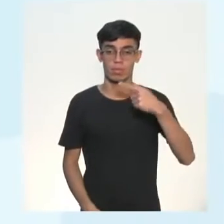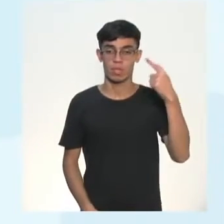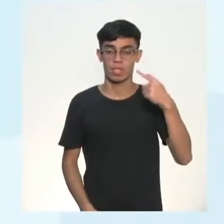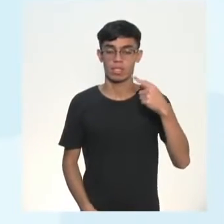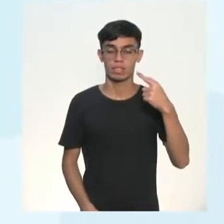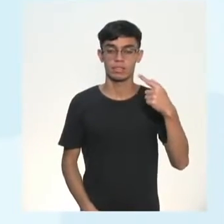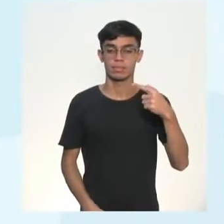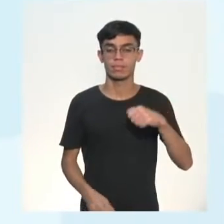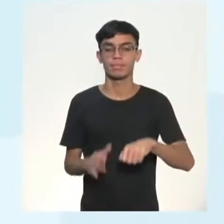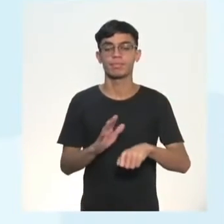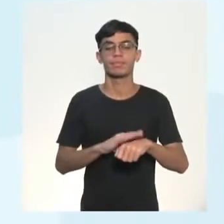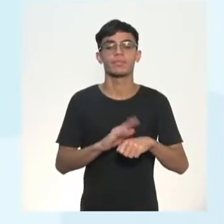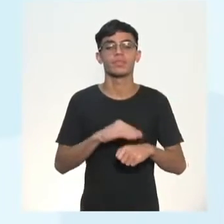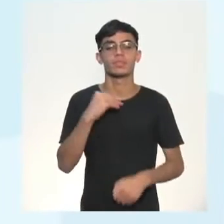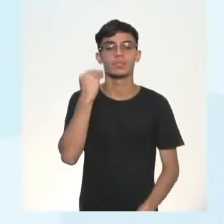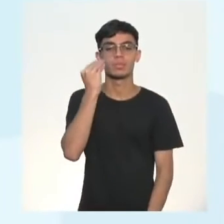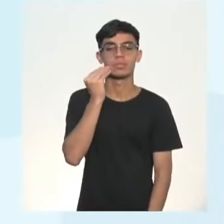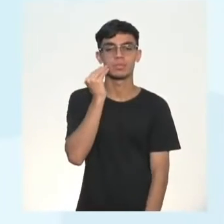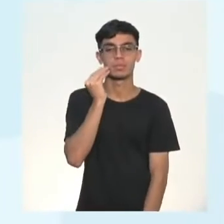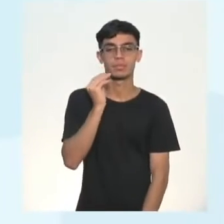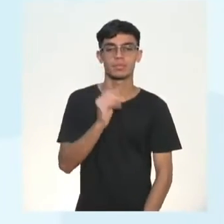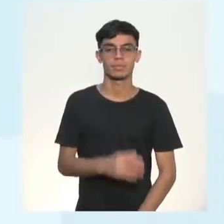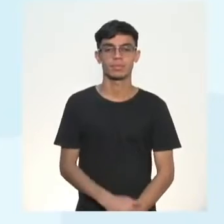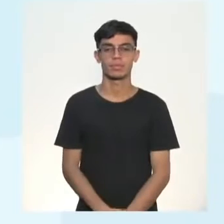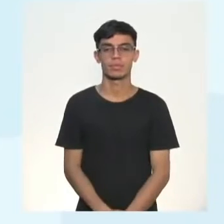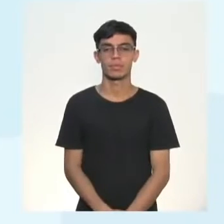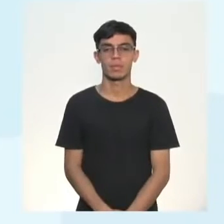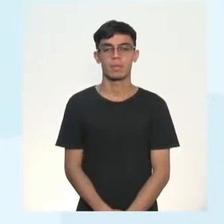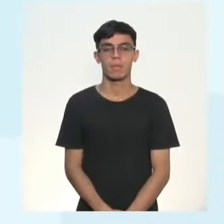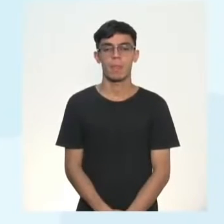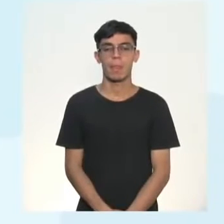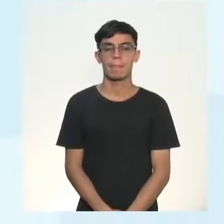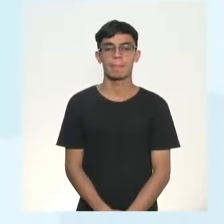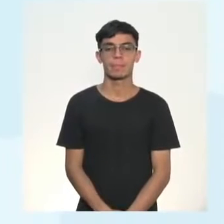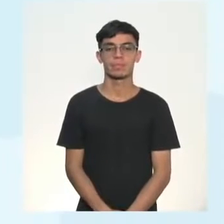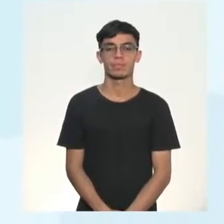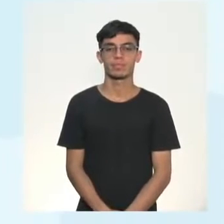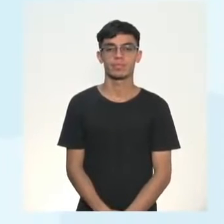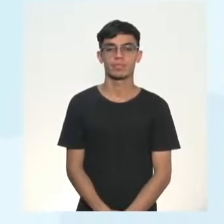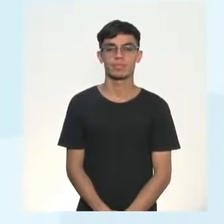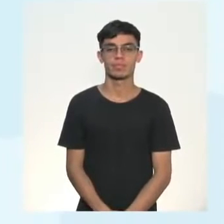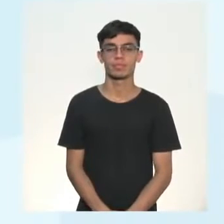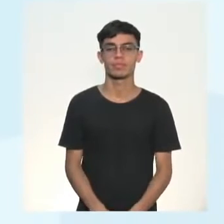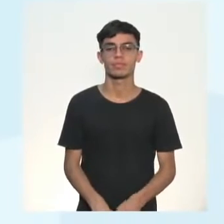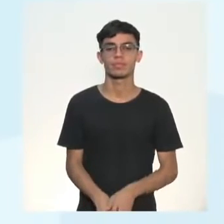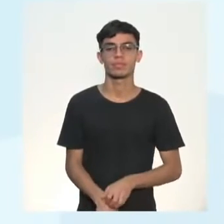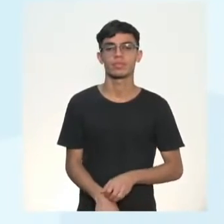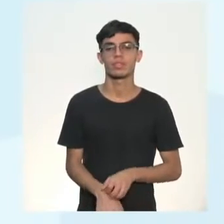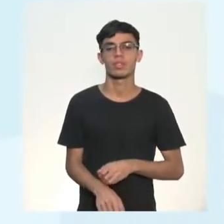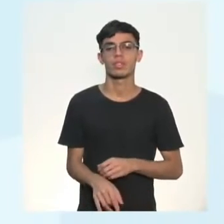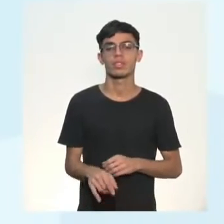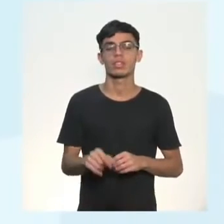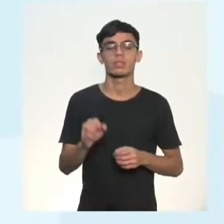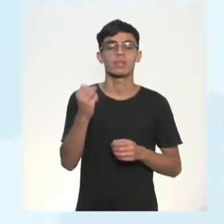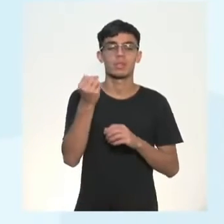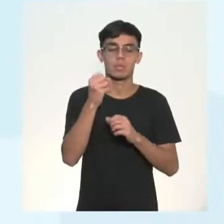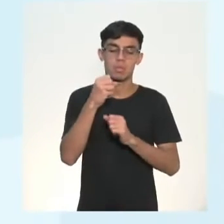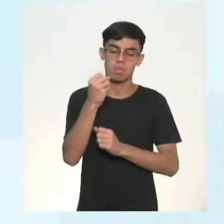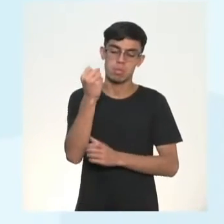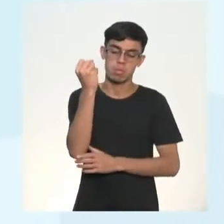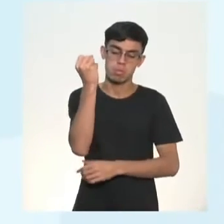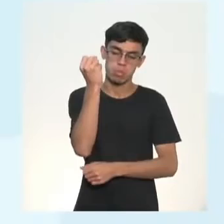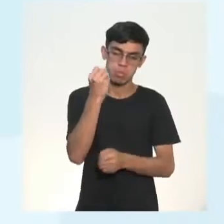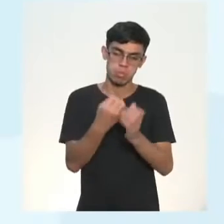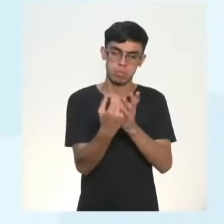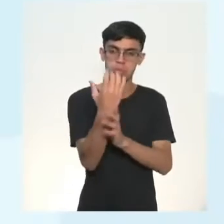que ele fez, o experimento, ele pegou somente pés de ervilhas que davam ervilhas